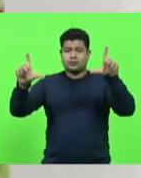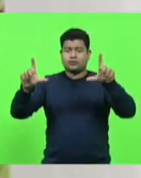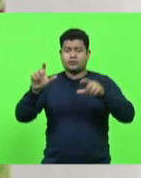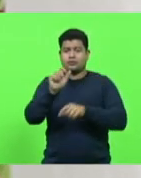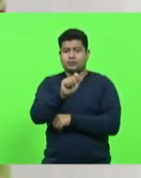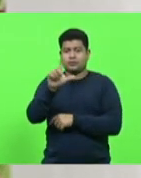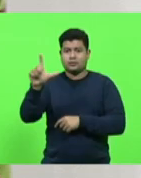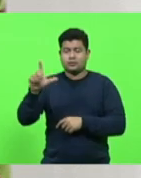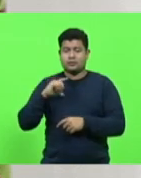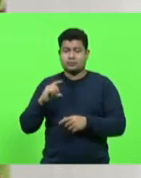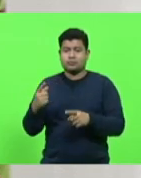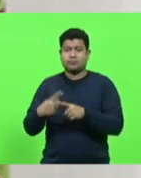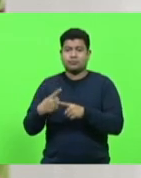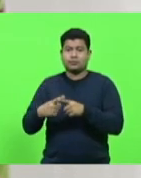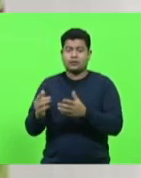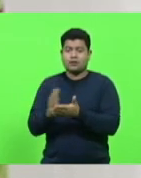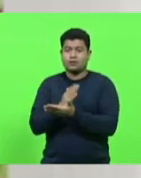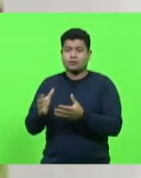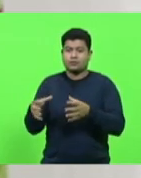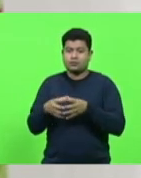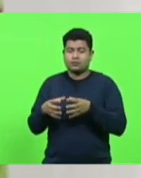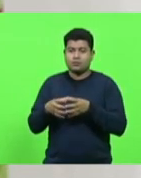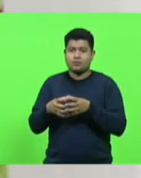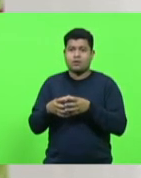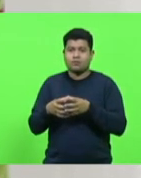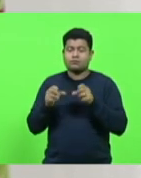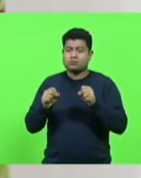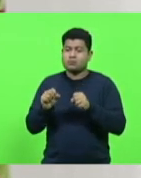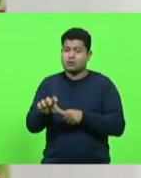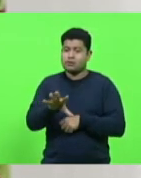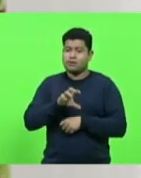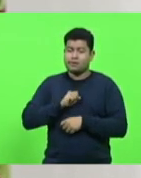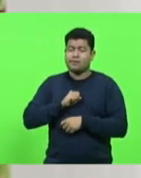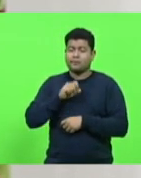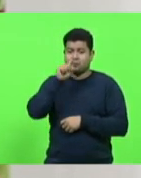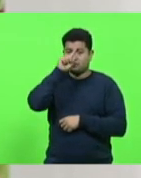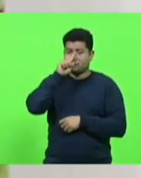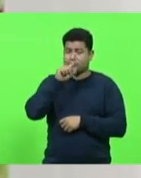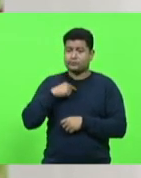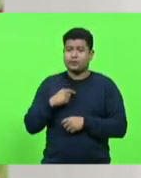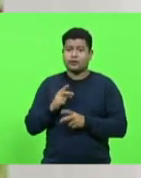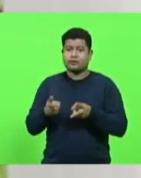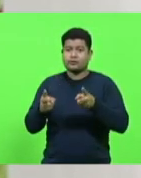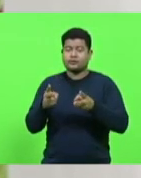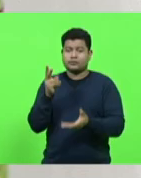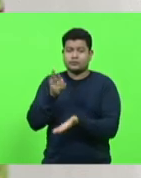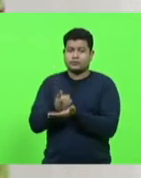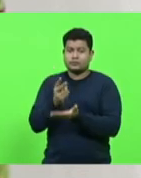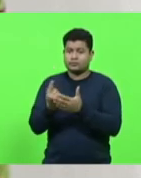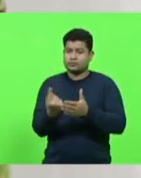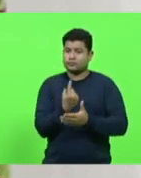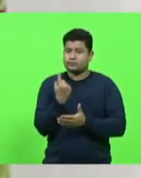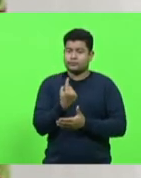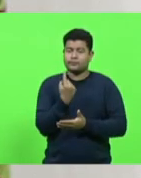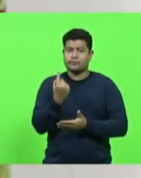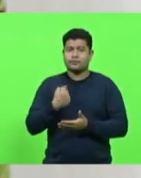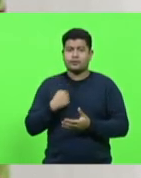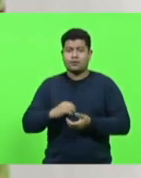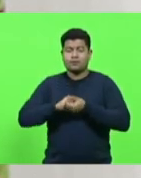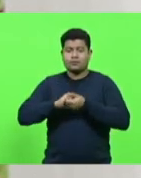grupo de risco e permanecem em isolamento em função da pandemia. Cumprimentar os diretores da Assembleia, aos seus